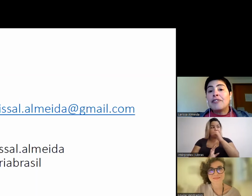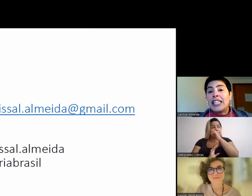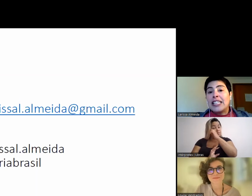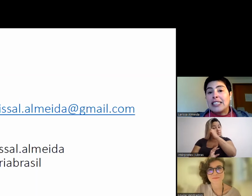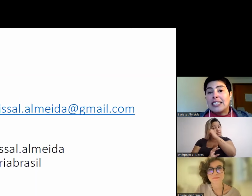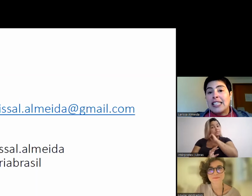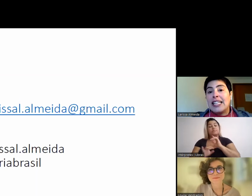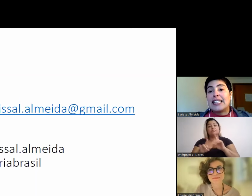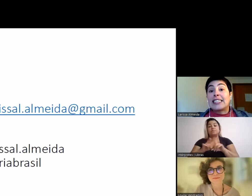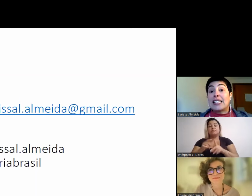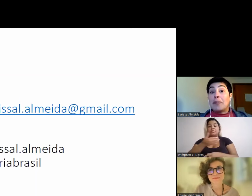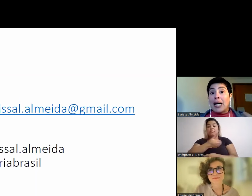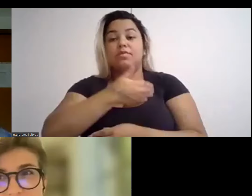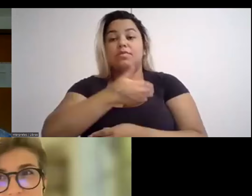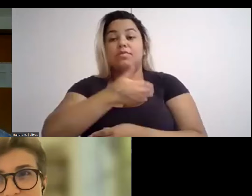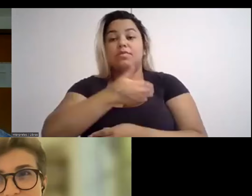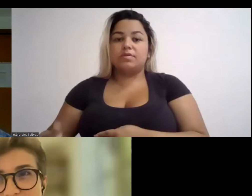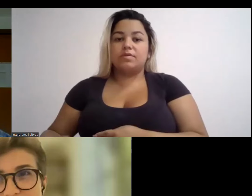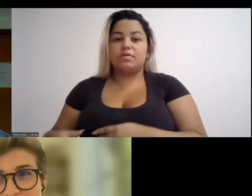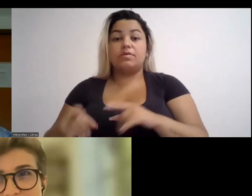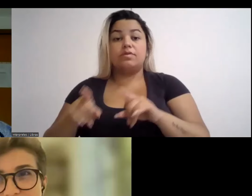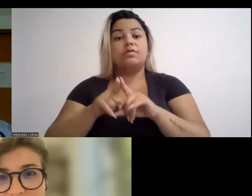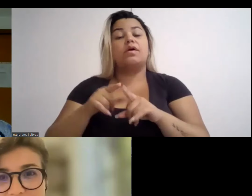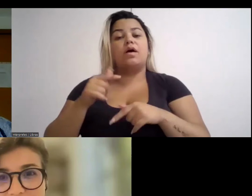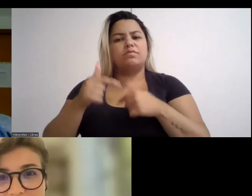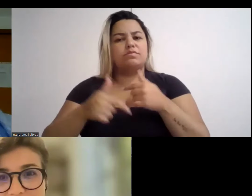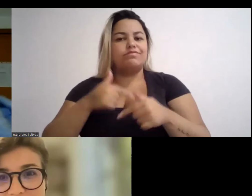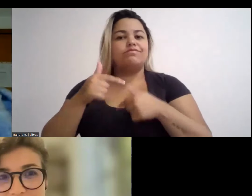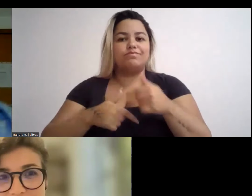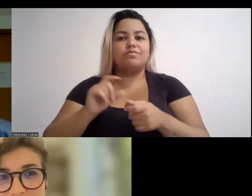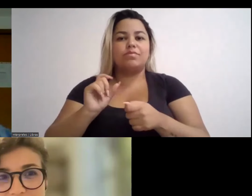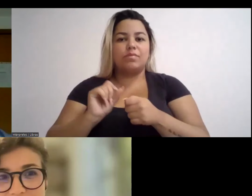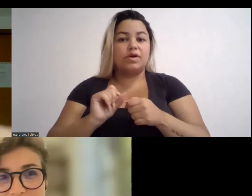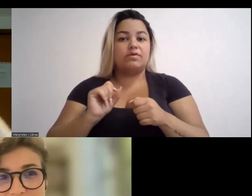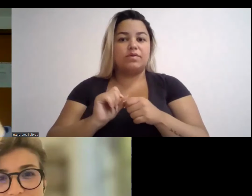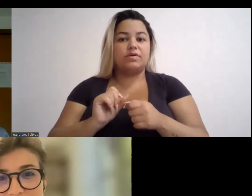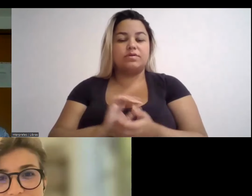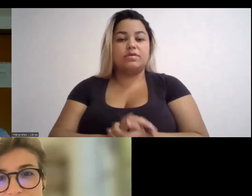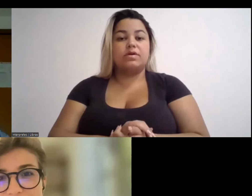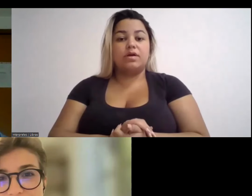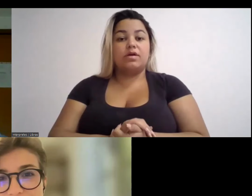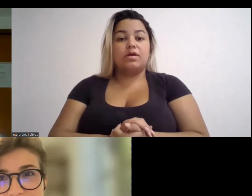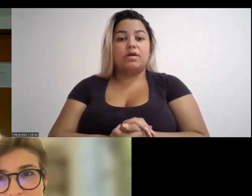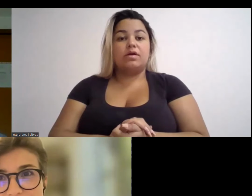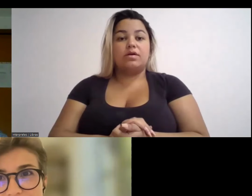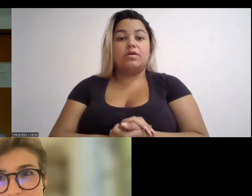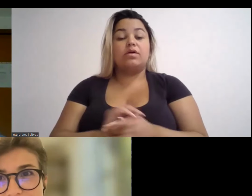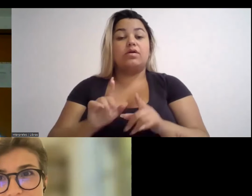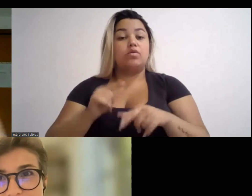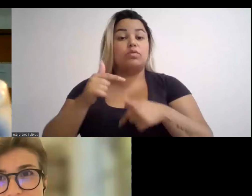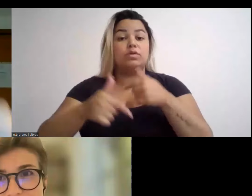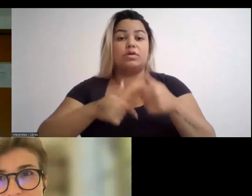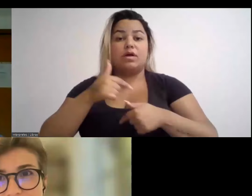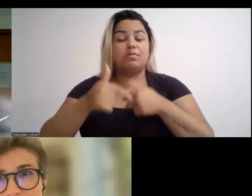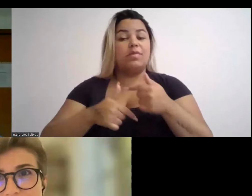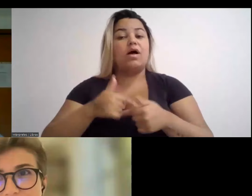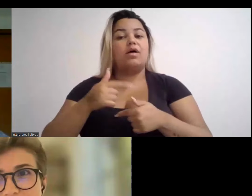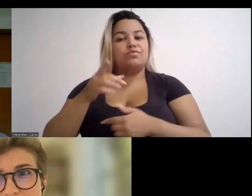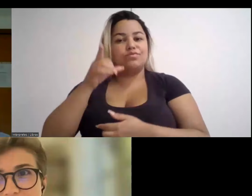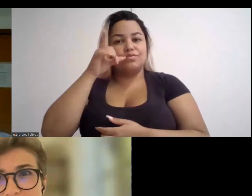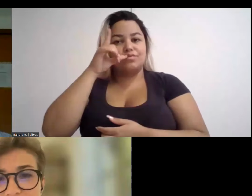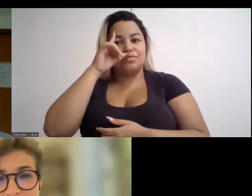a governança, ela dá trabalho para fazer, né? Ela é um trabalho que é constante, diário,